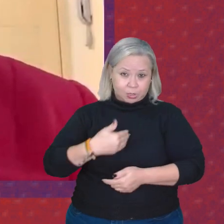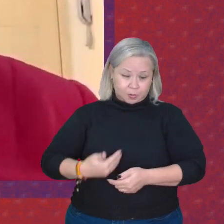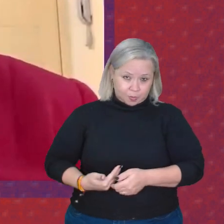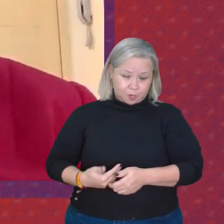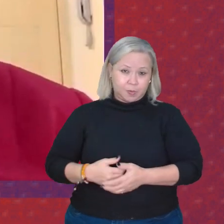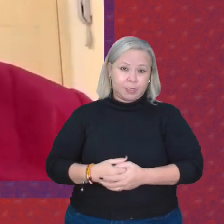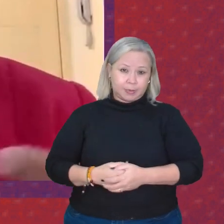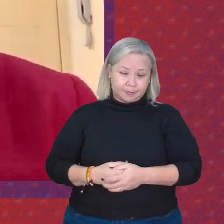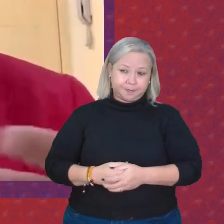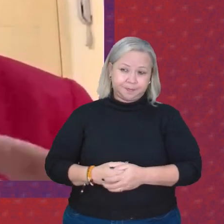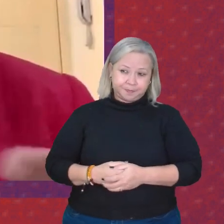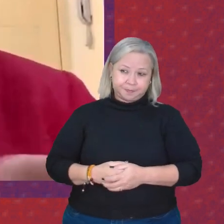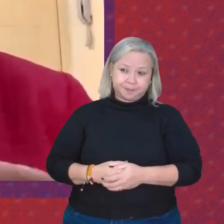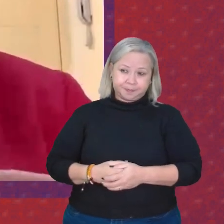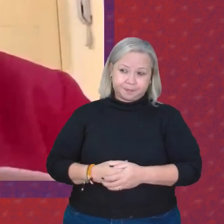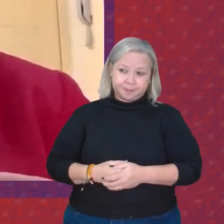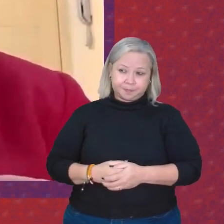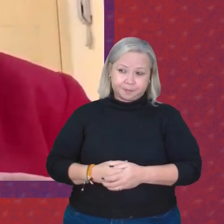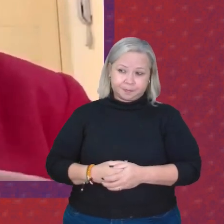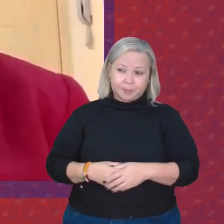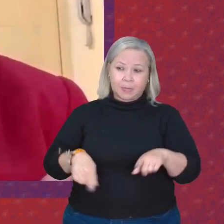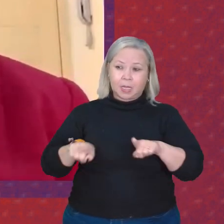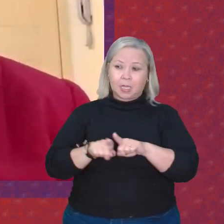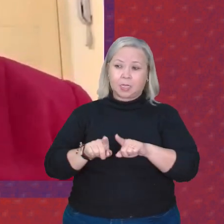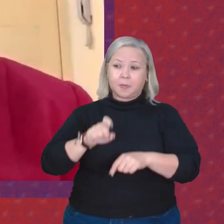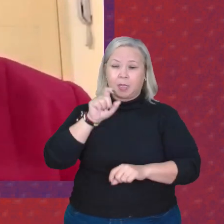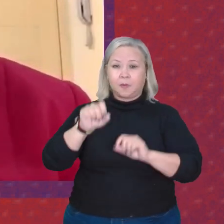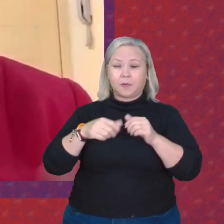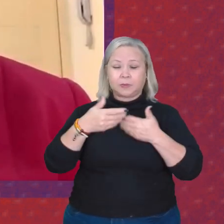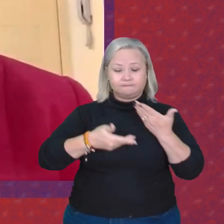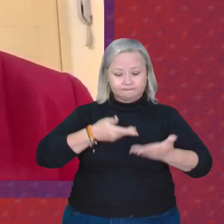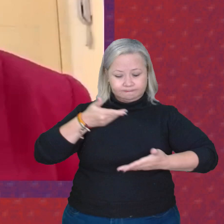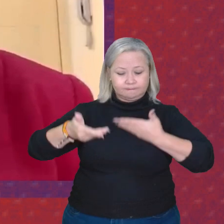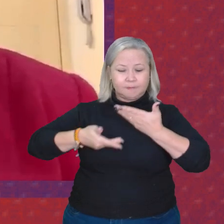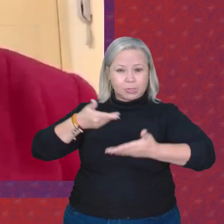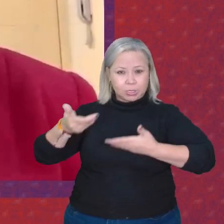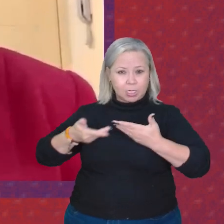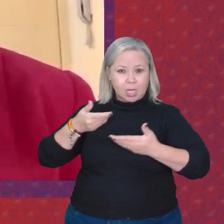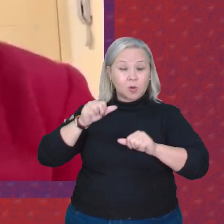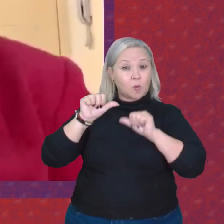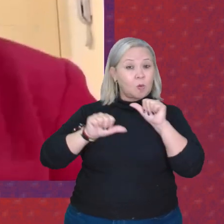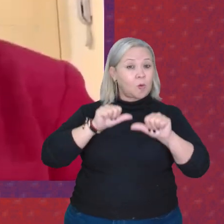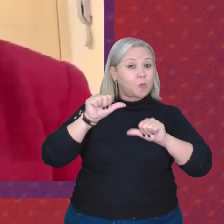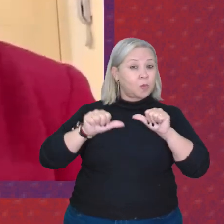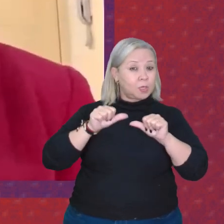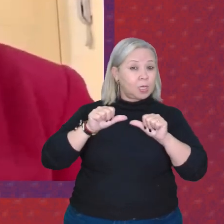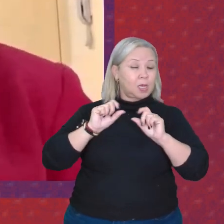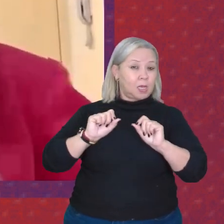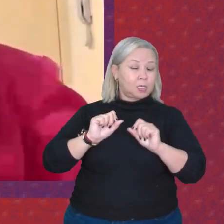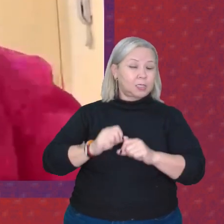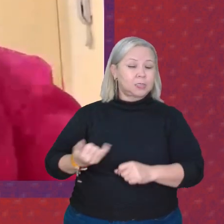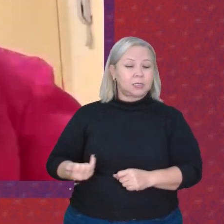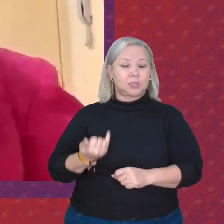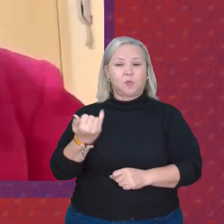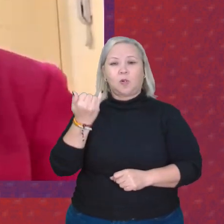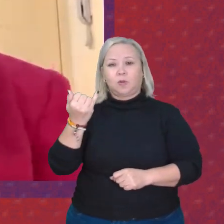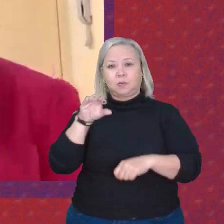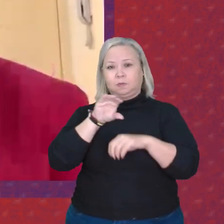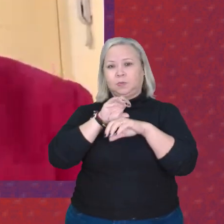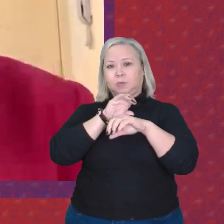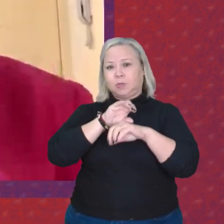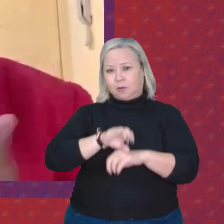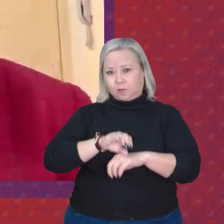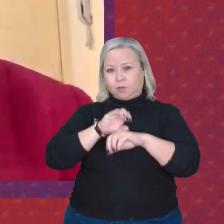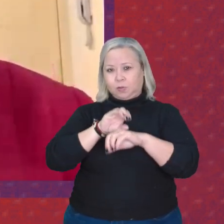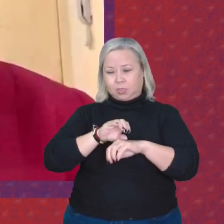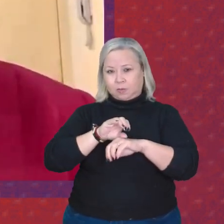foram, né, assim, sendo intermediadas com alterações importantíssimas na Constituição